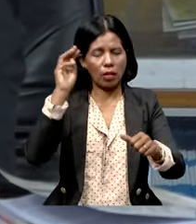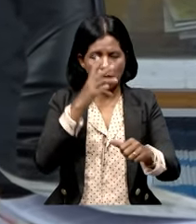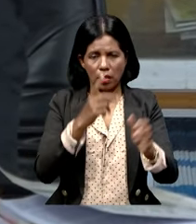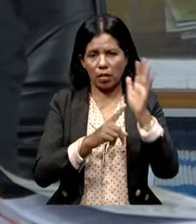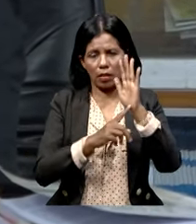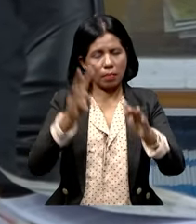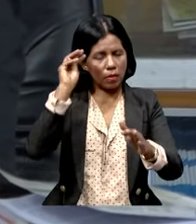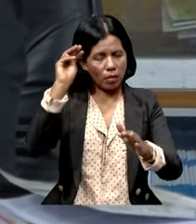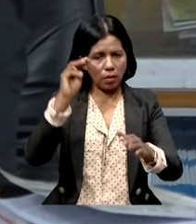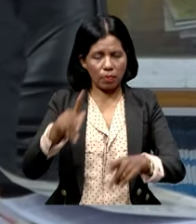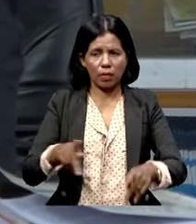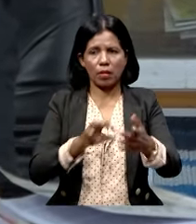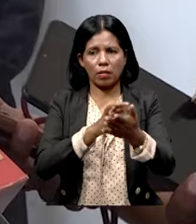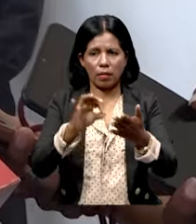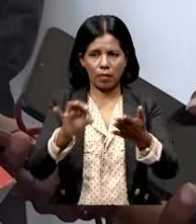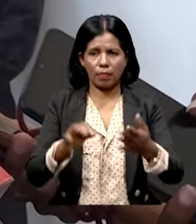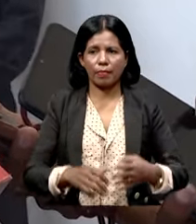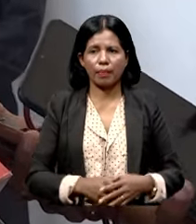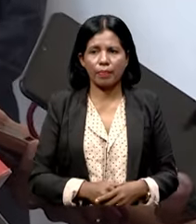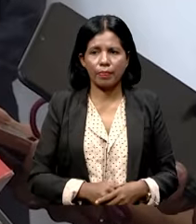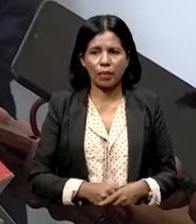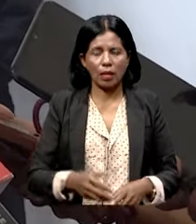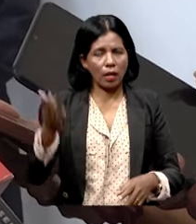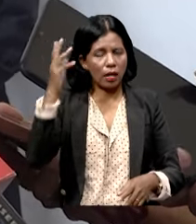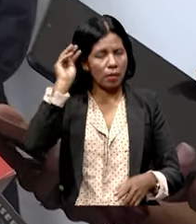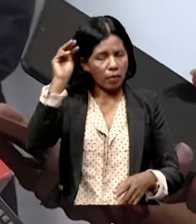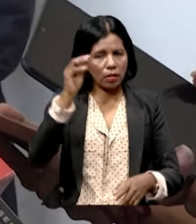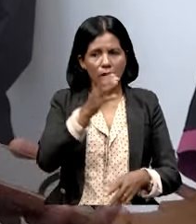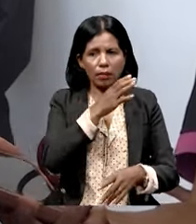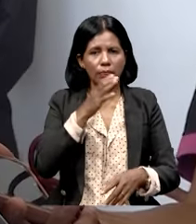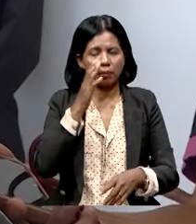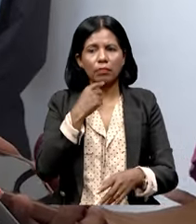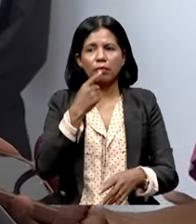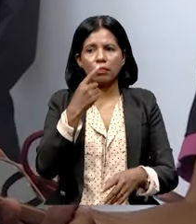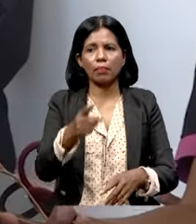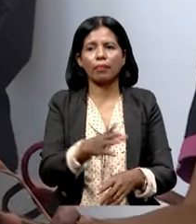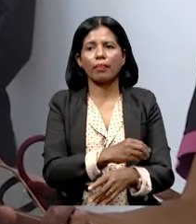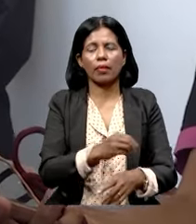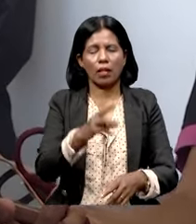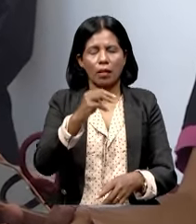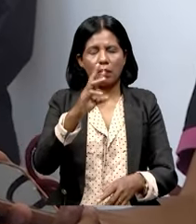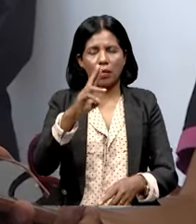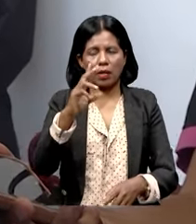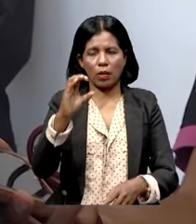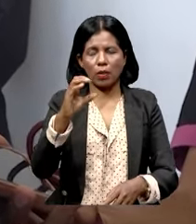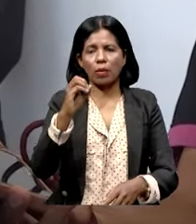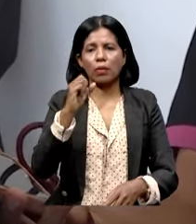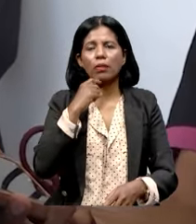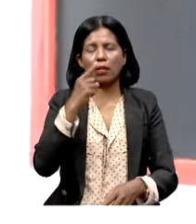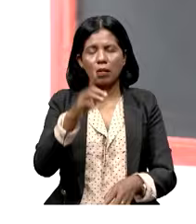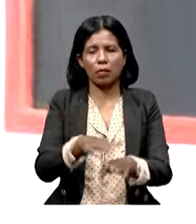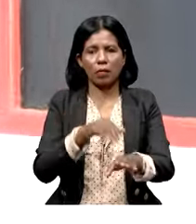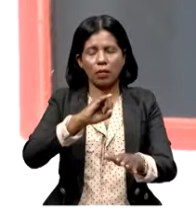tabele resista nessa. Antes, né, ministro da Agricultura, Pecuária e Pesca no Floresta, Marcos da Cruz, Hateten,